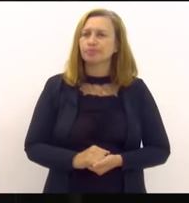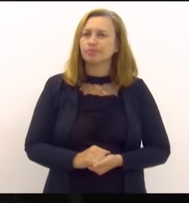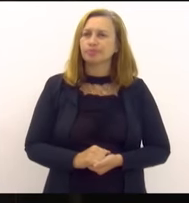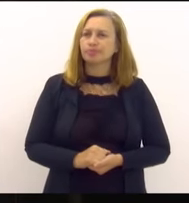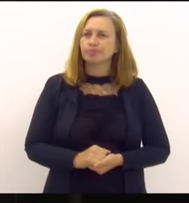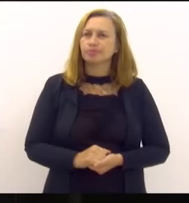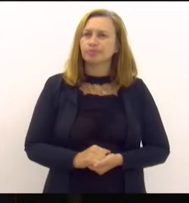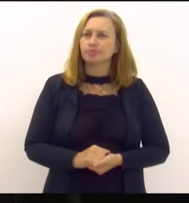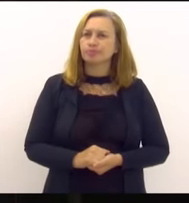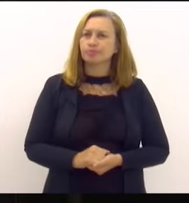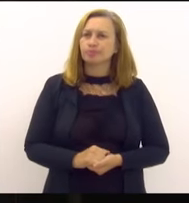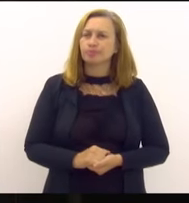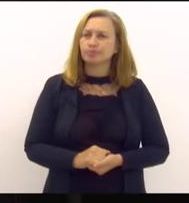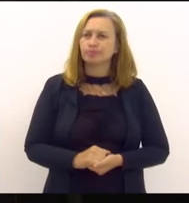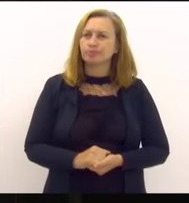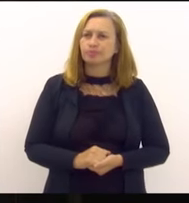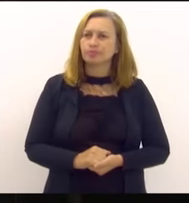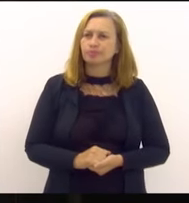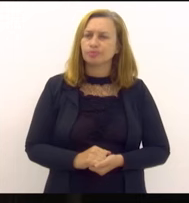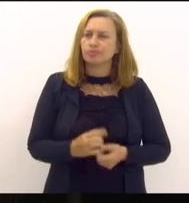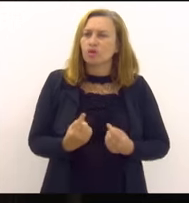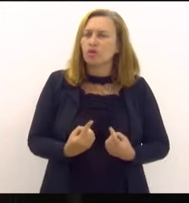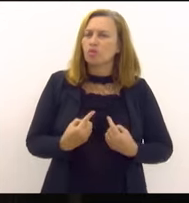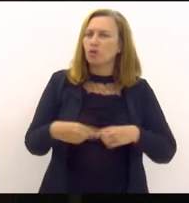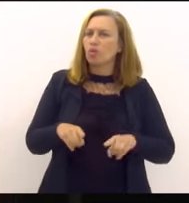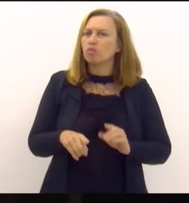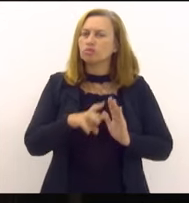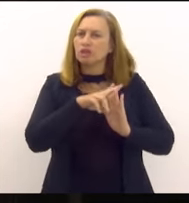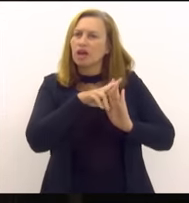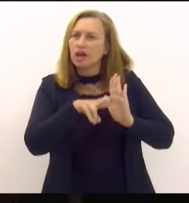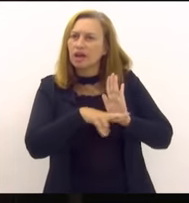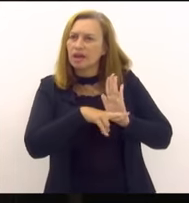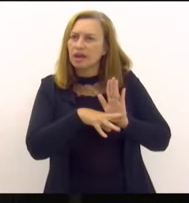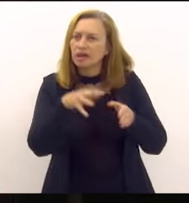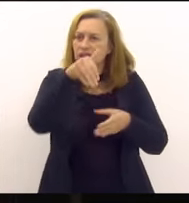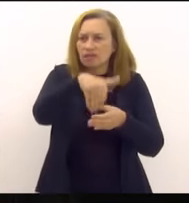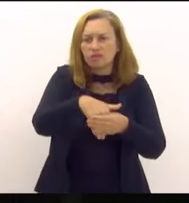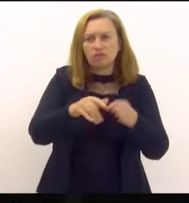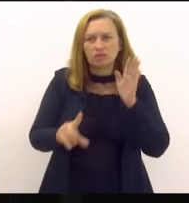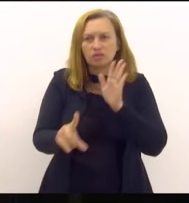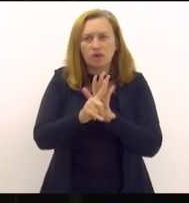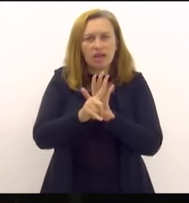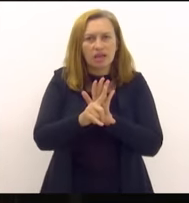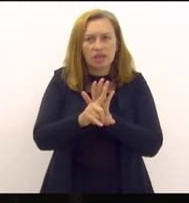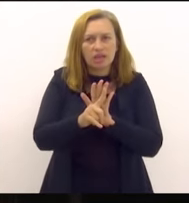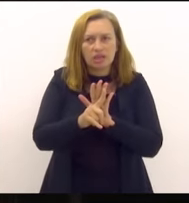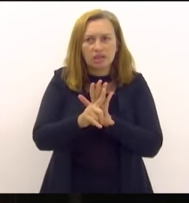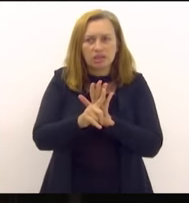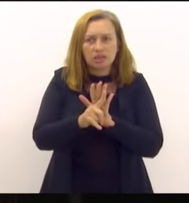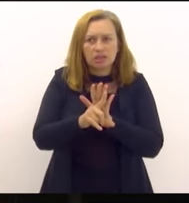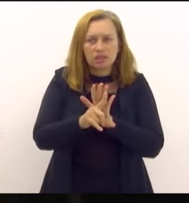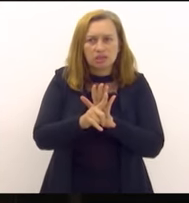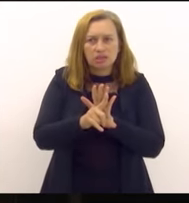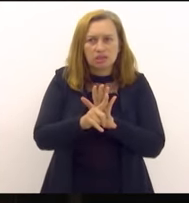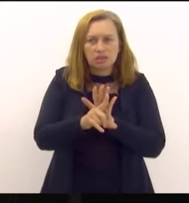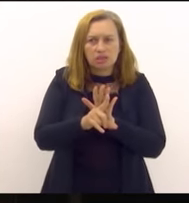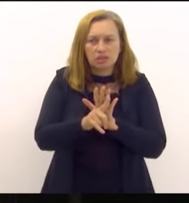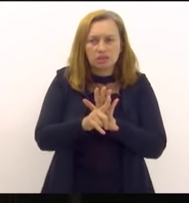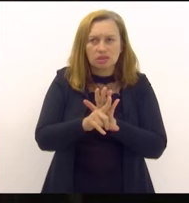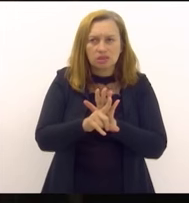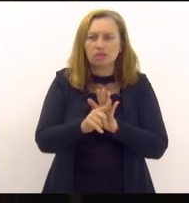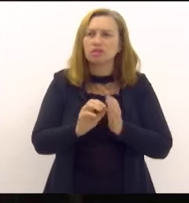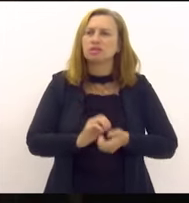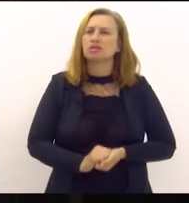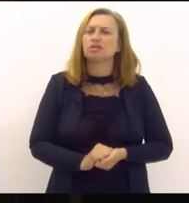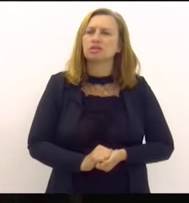momento os princípios que regem a votação de uma lei, de abstração, generalidade, universalidade da